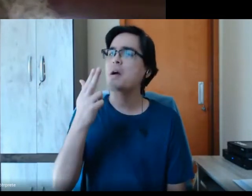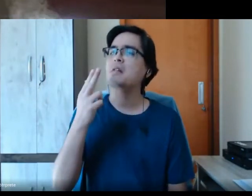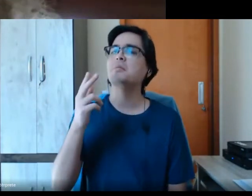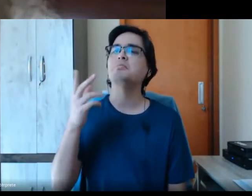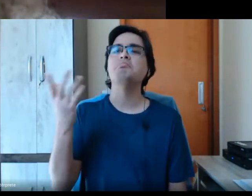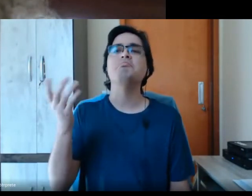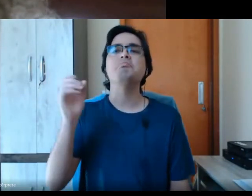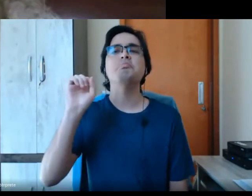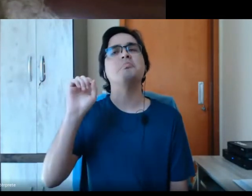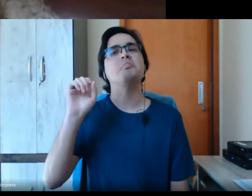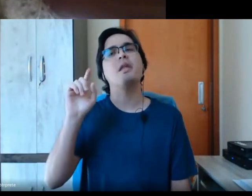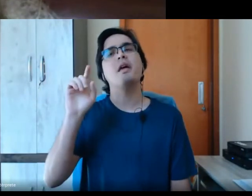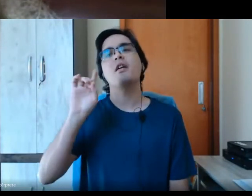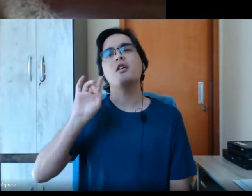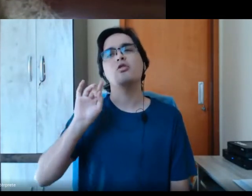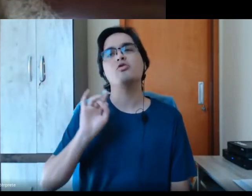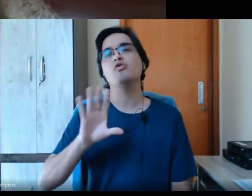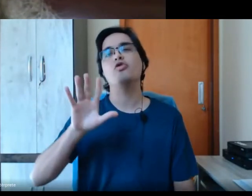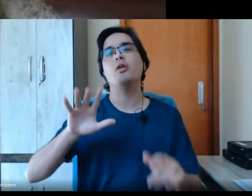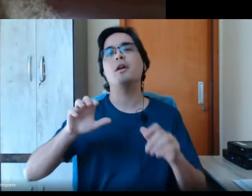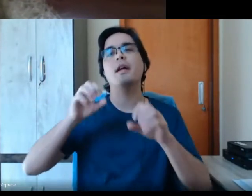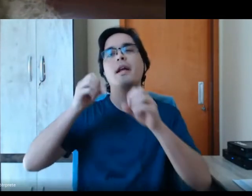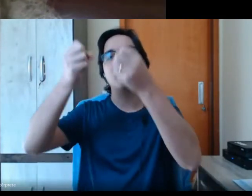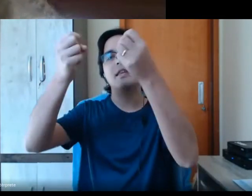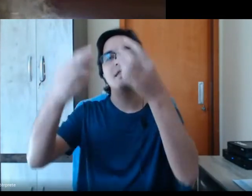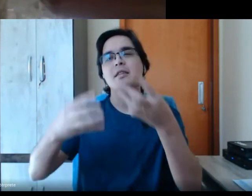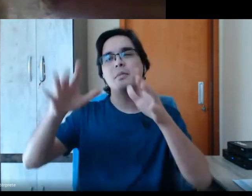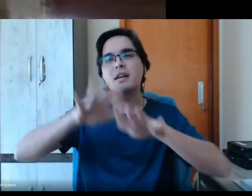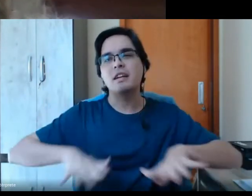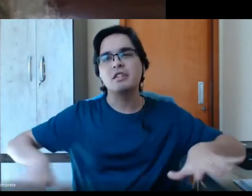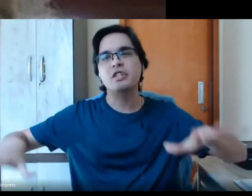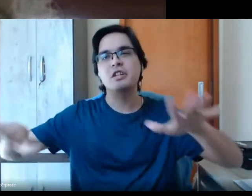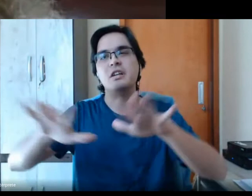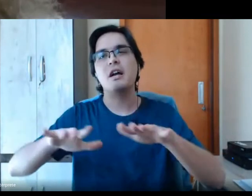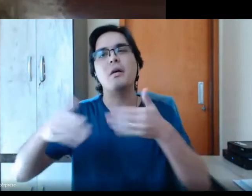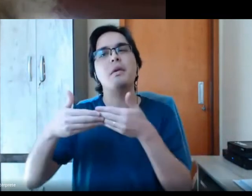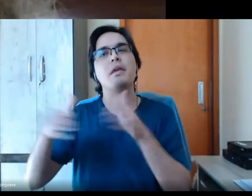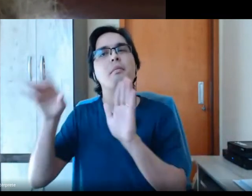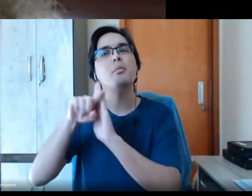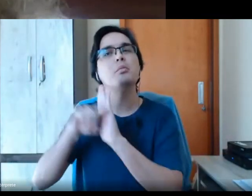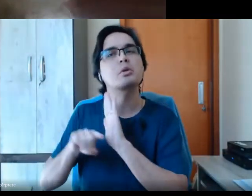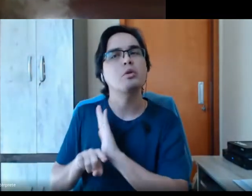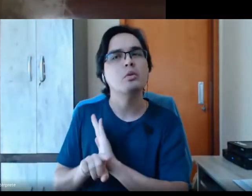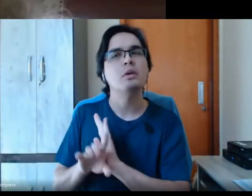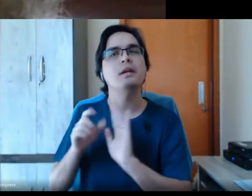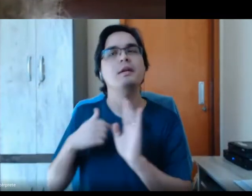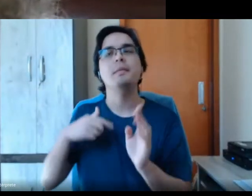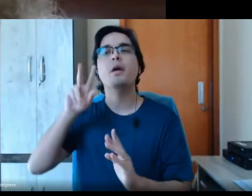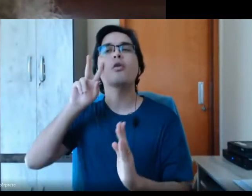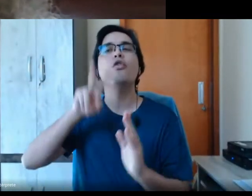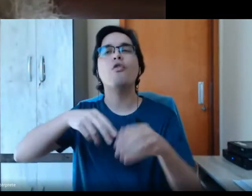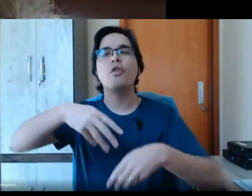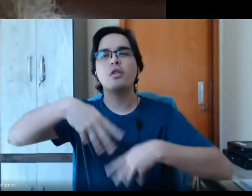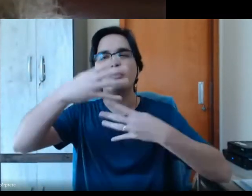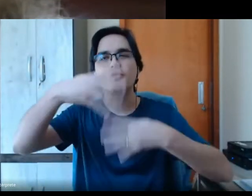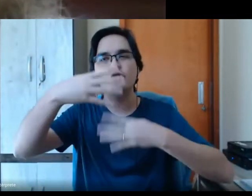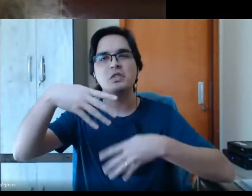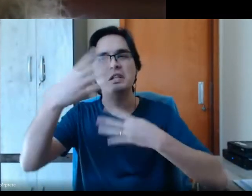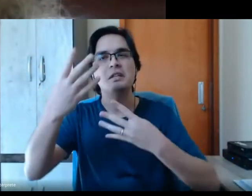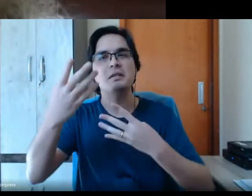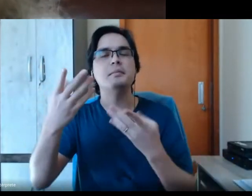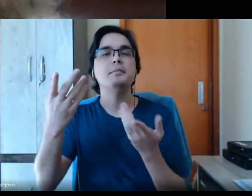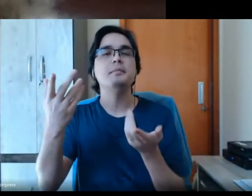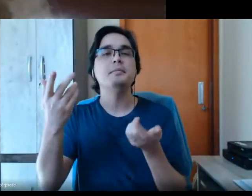as perguntas, Esther, porque eu acho que qualquer coisa que vir a falar aqui, eu acho que é melhor ouvi-los do que a